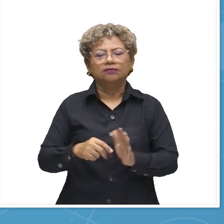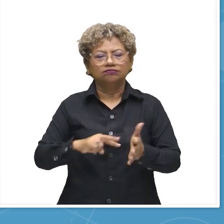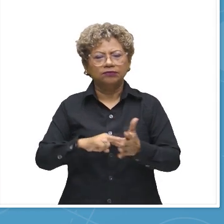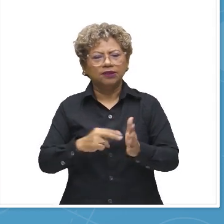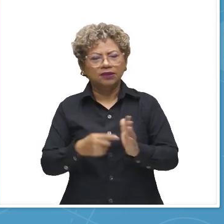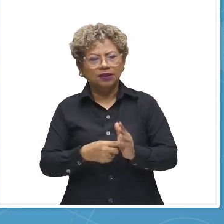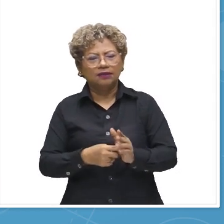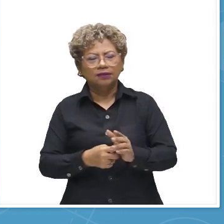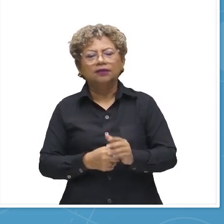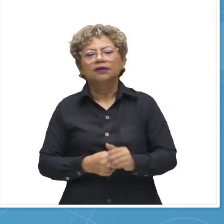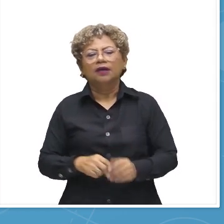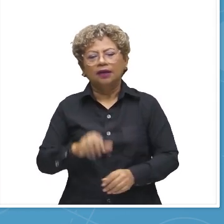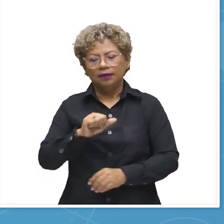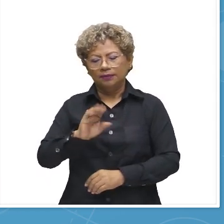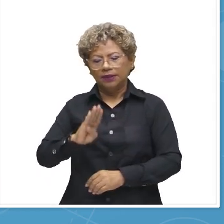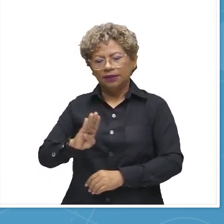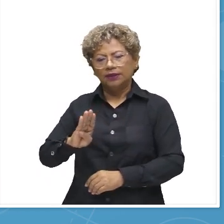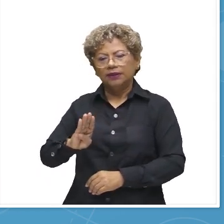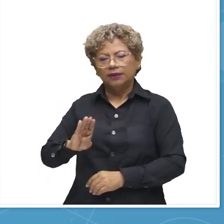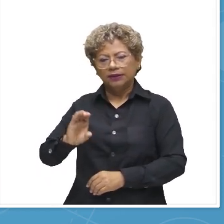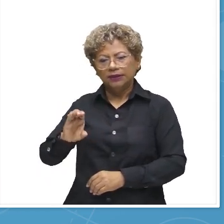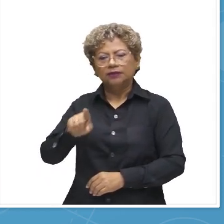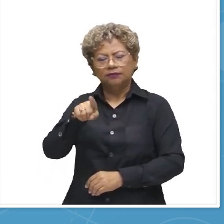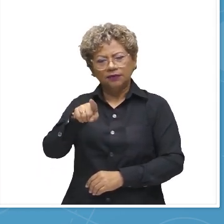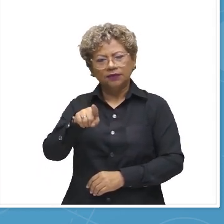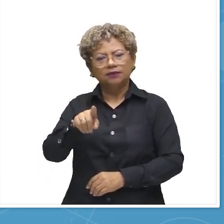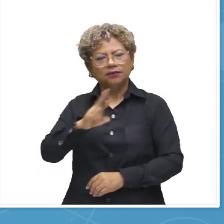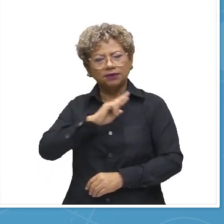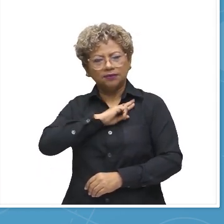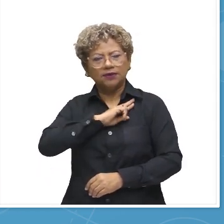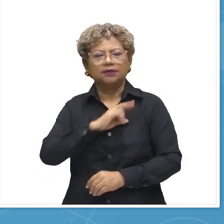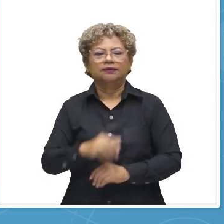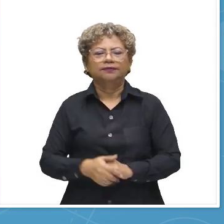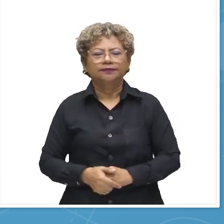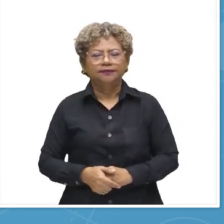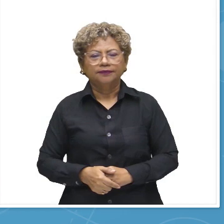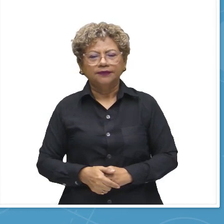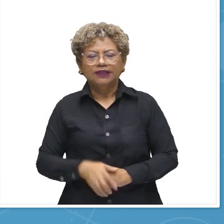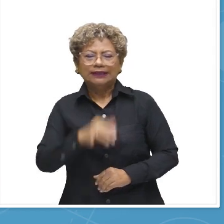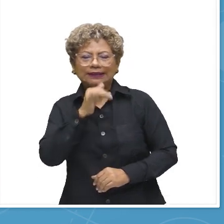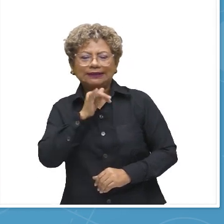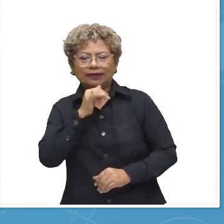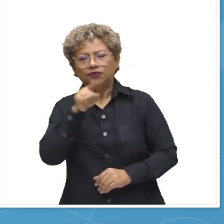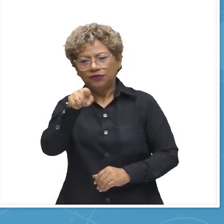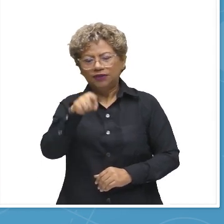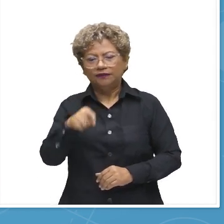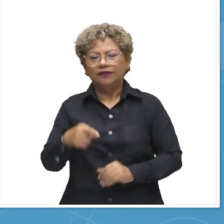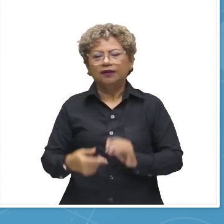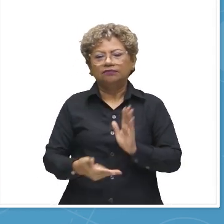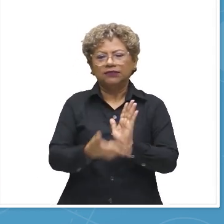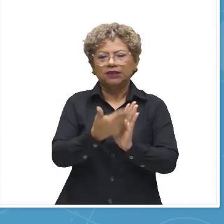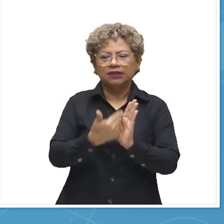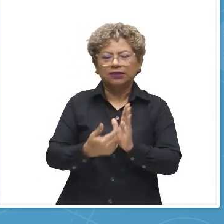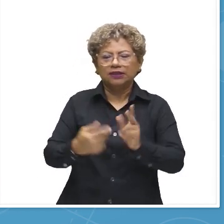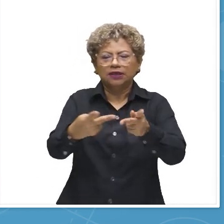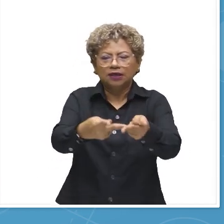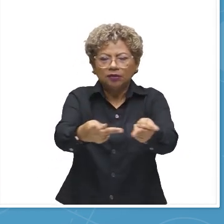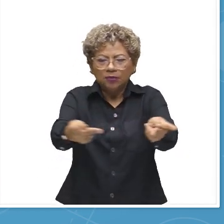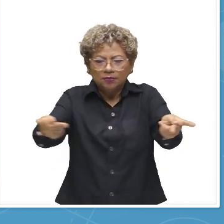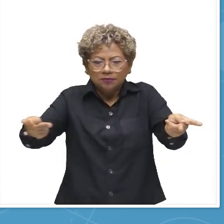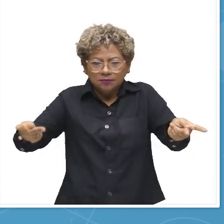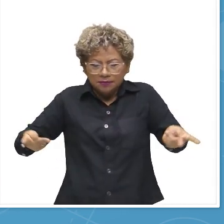lê e classifique cada uma delas. Então, por exemplo, 3/4, vocês vão escrever, por exemplo, uma pizza. E aí vocês dividam essa